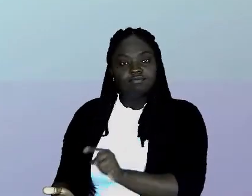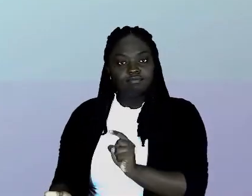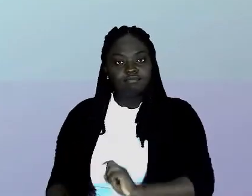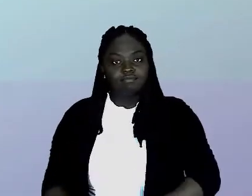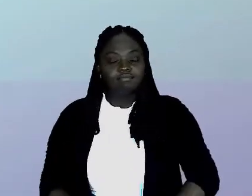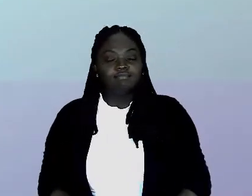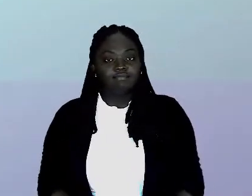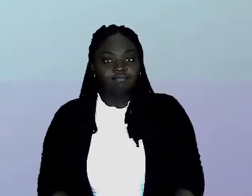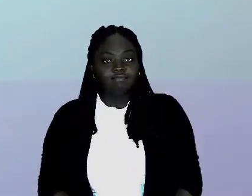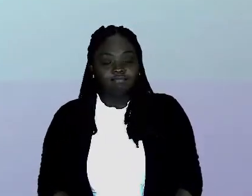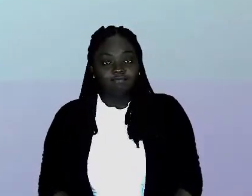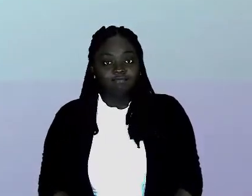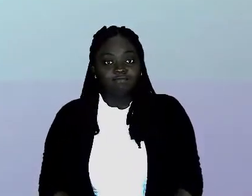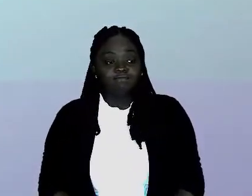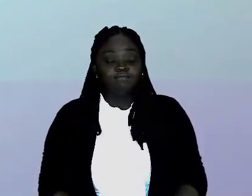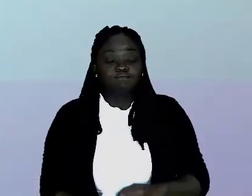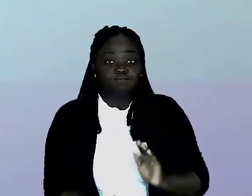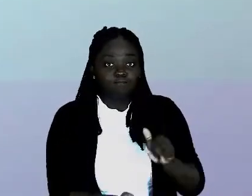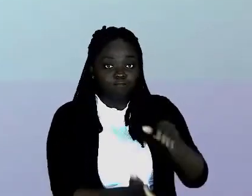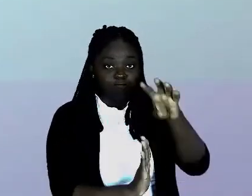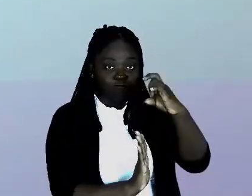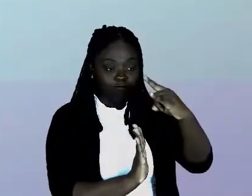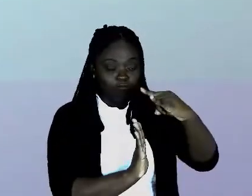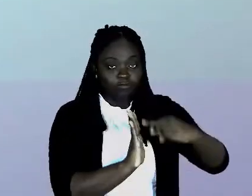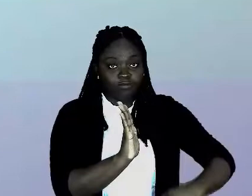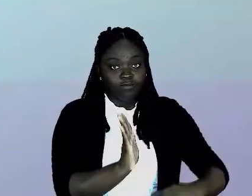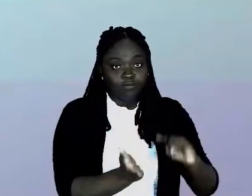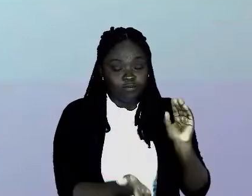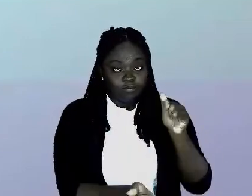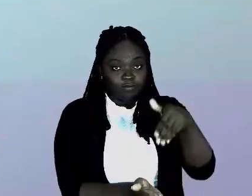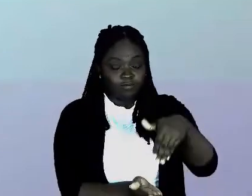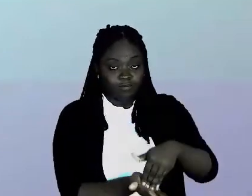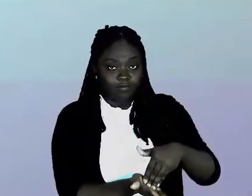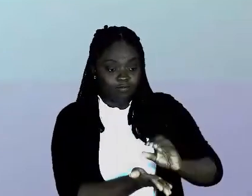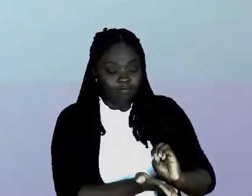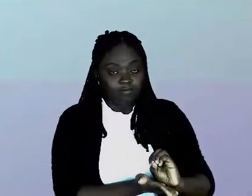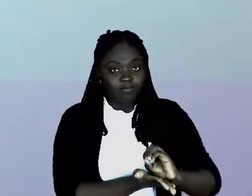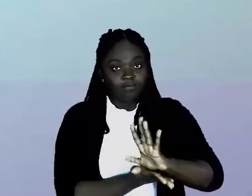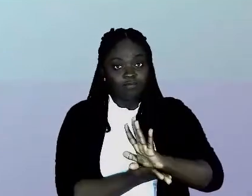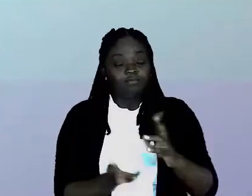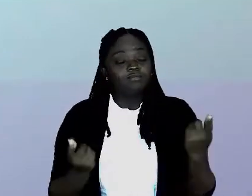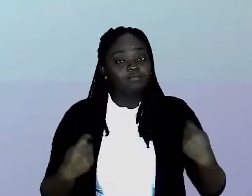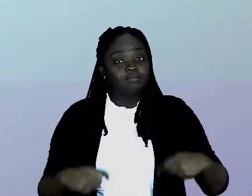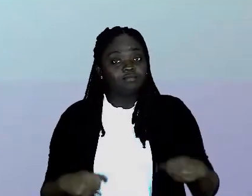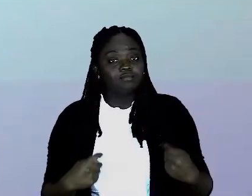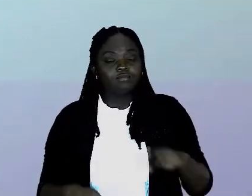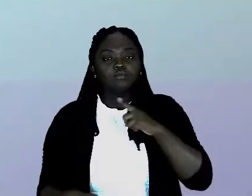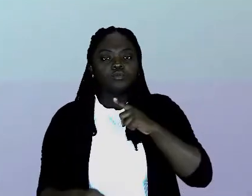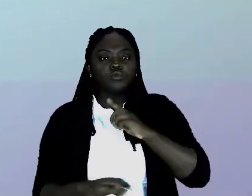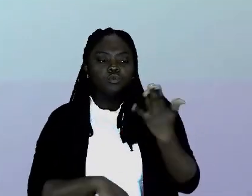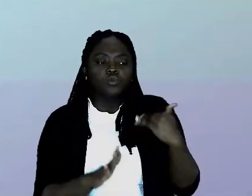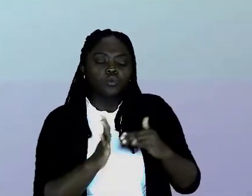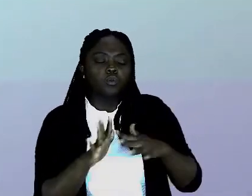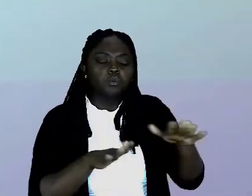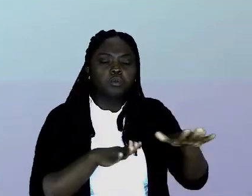A prestação de contas final deve conter o registro de toda a movimentação de campanha.